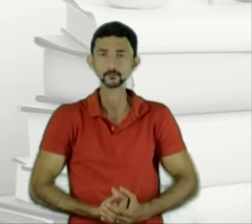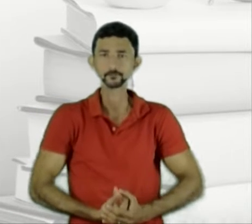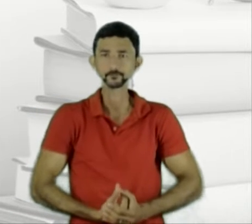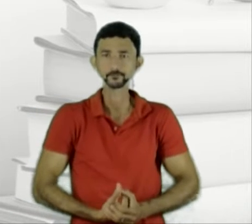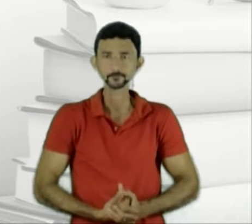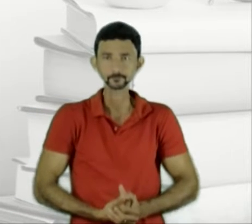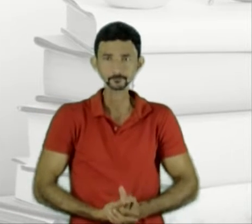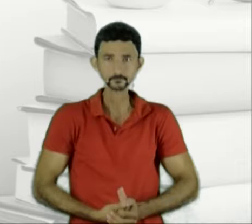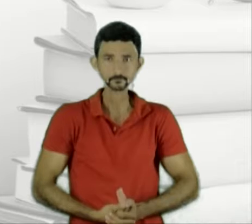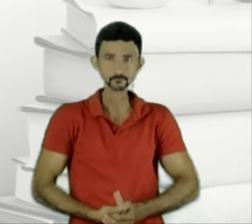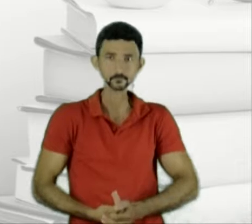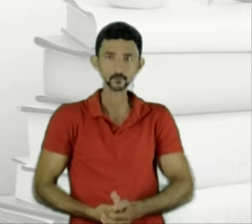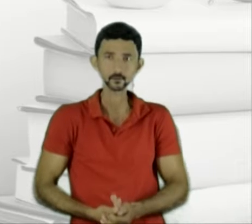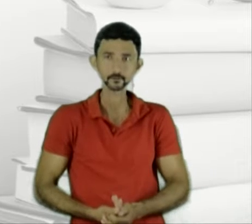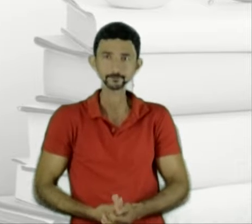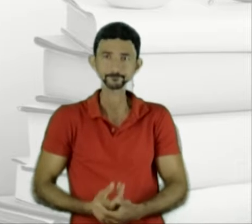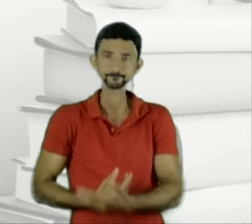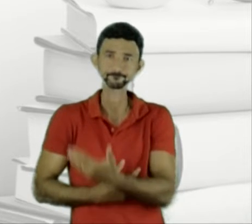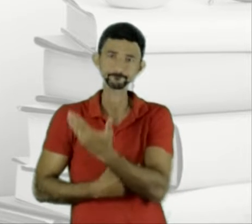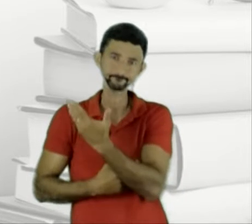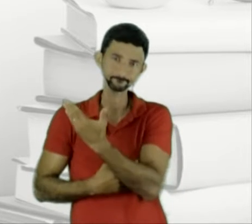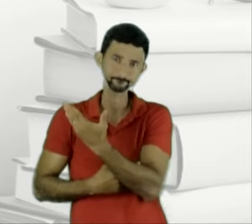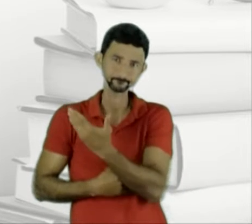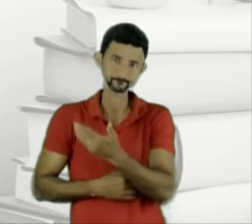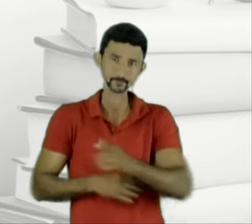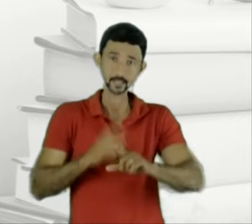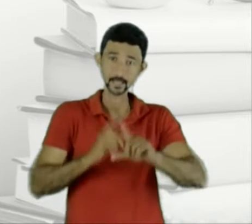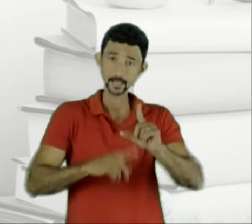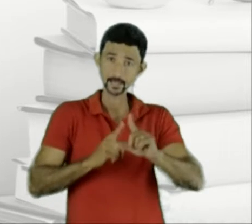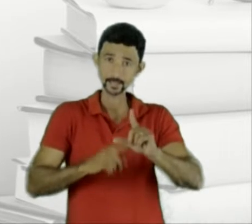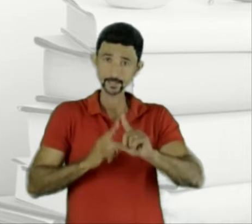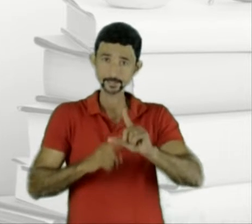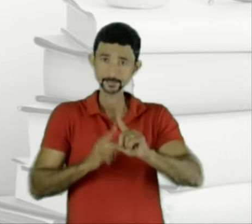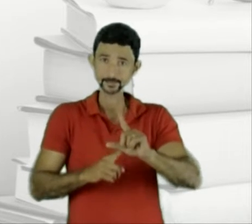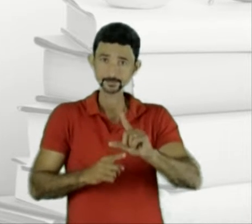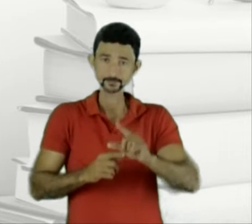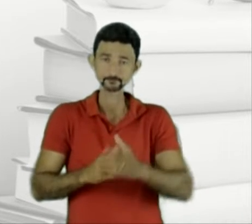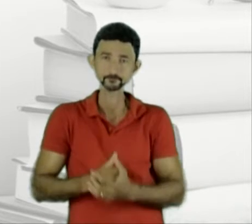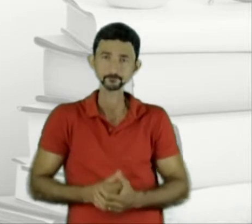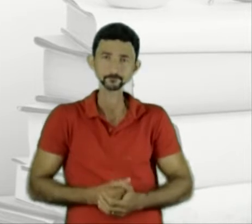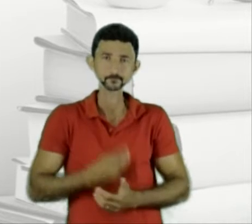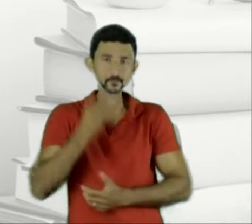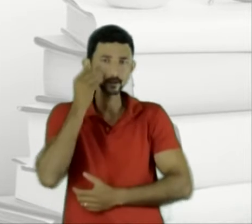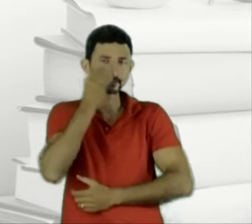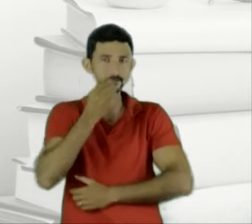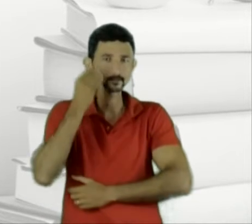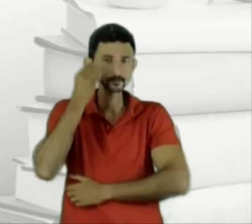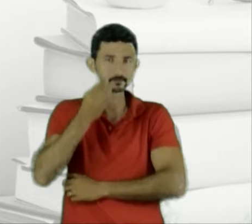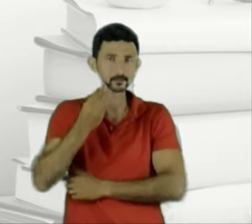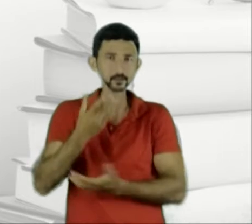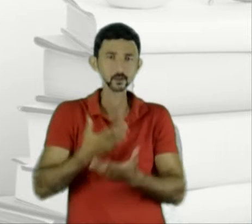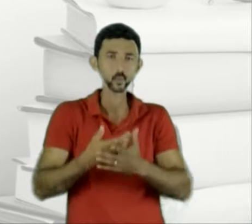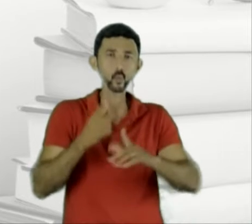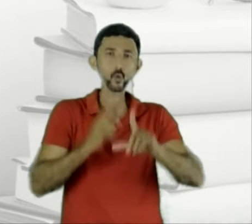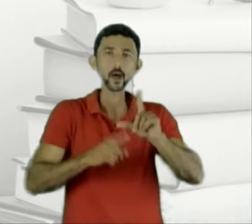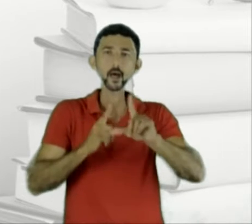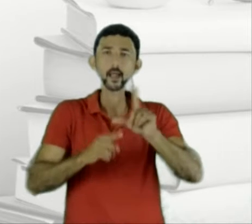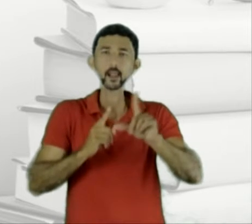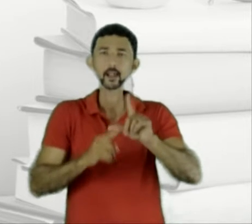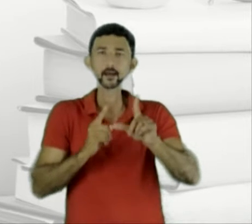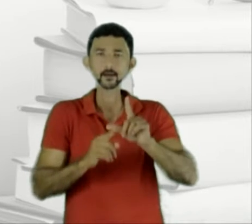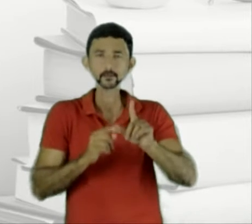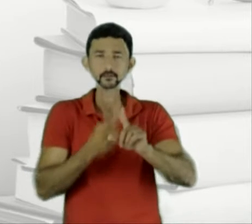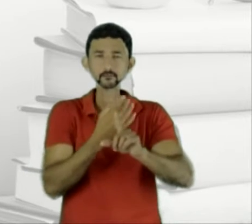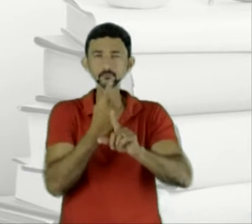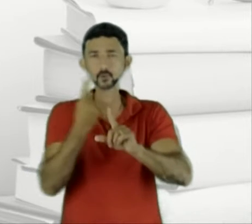Então, aí estão os monômios, certo? Então, analisando a parte literal de cada